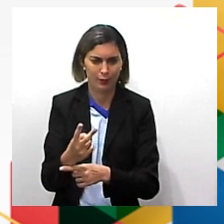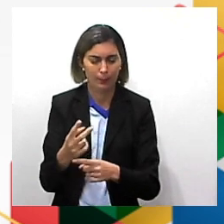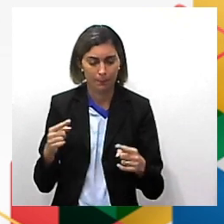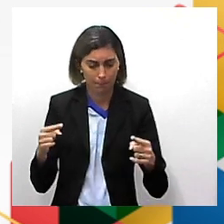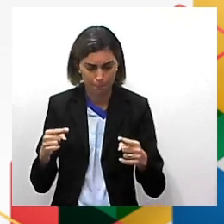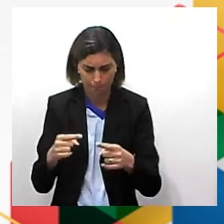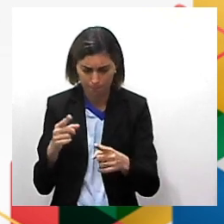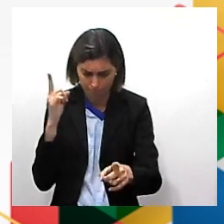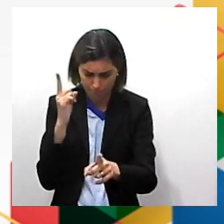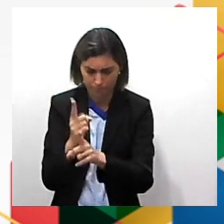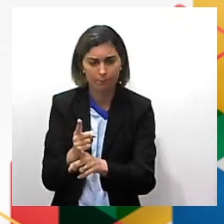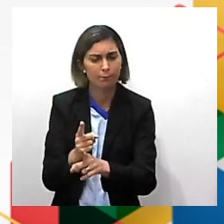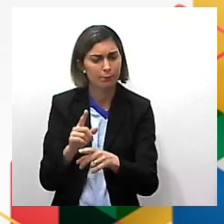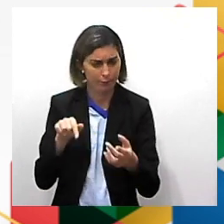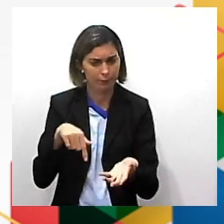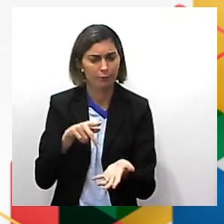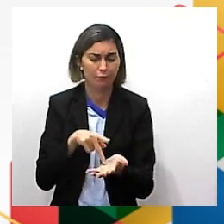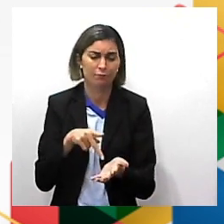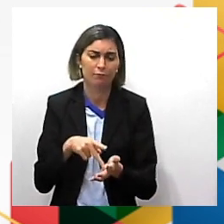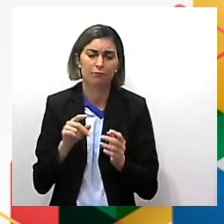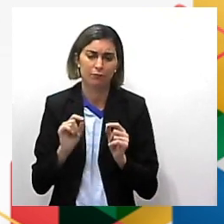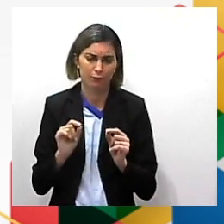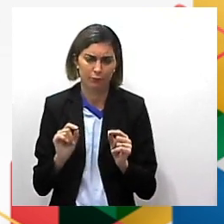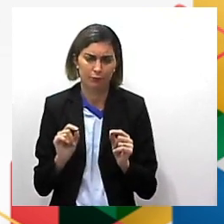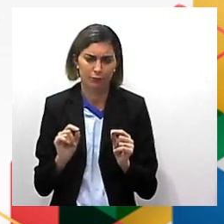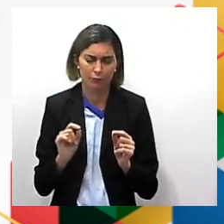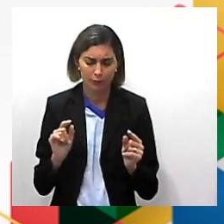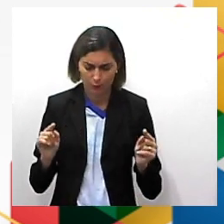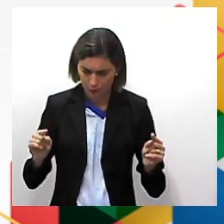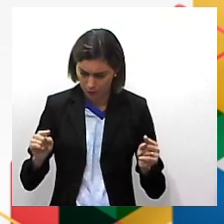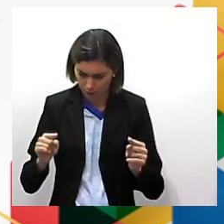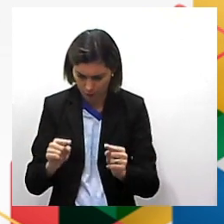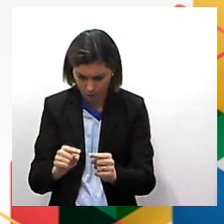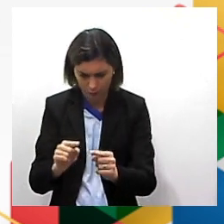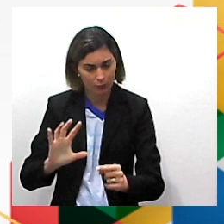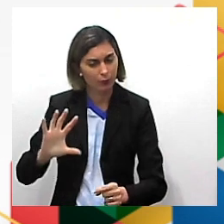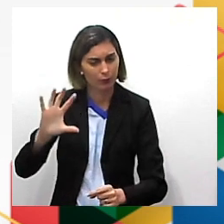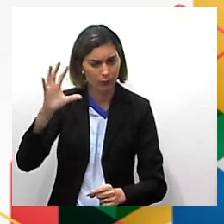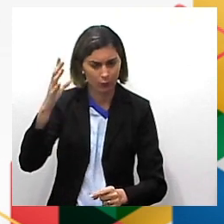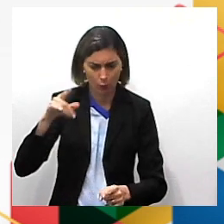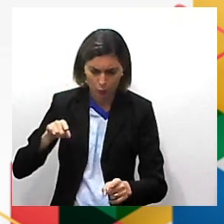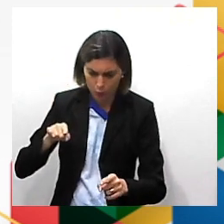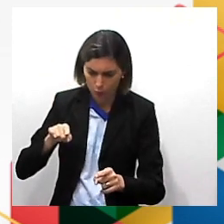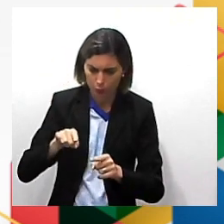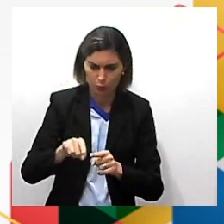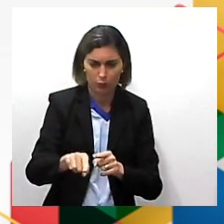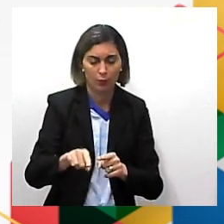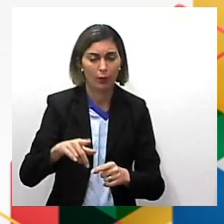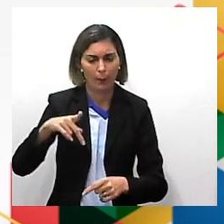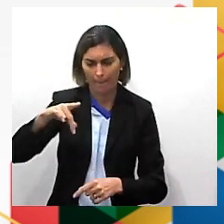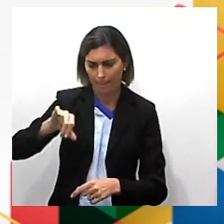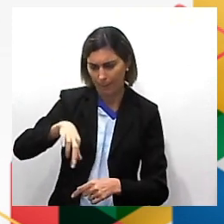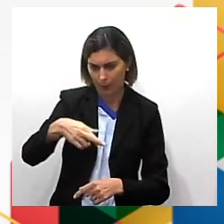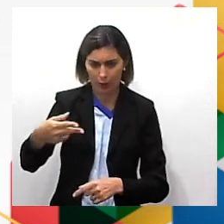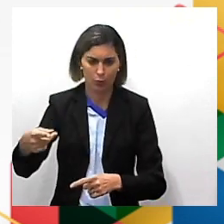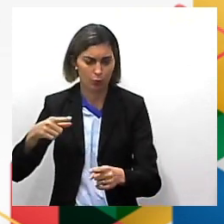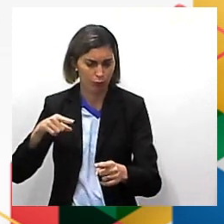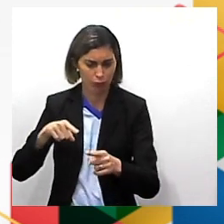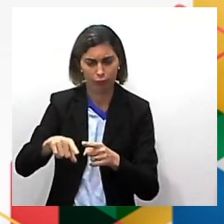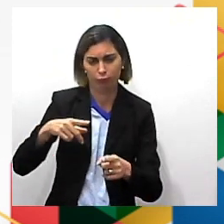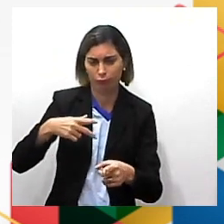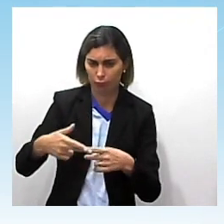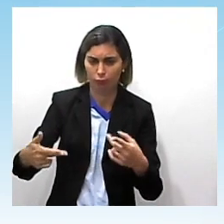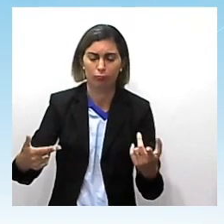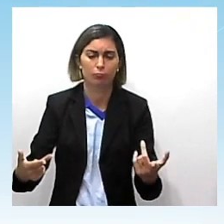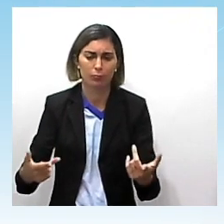ponto de intersecção é, na verdade, o ponto onde vai acontecer a ultrapassagem. Então, Pedrão ultrapassa